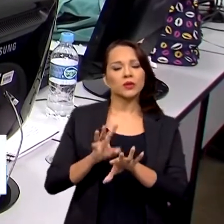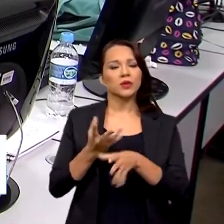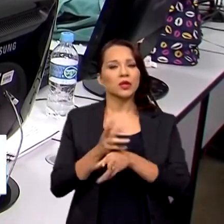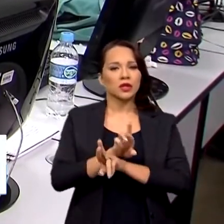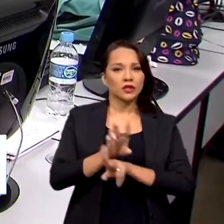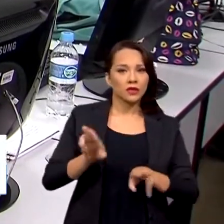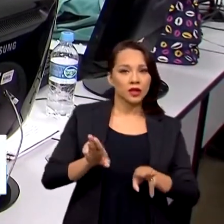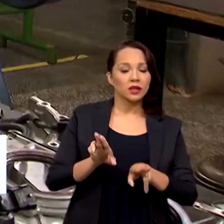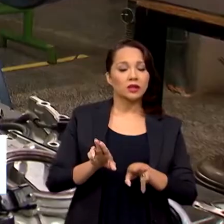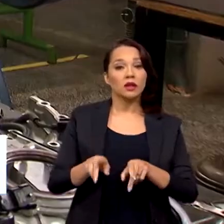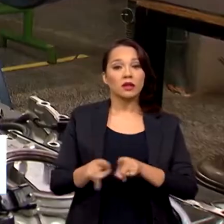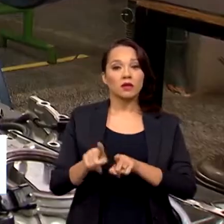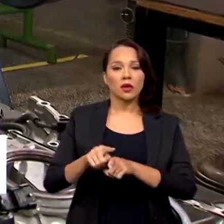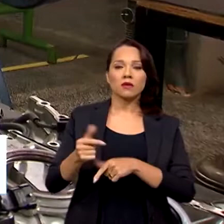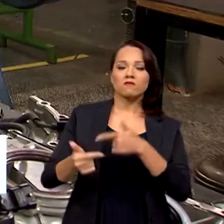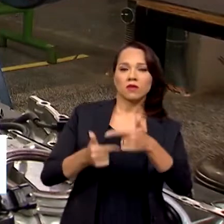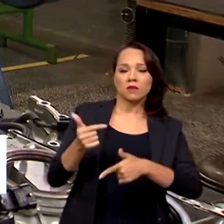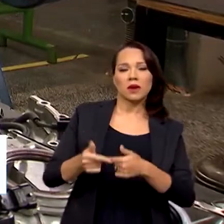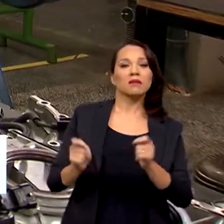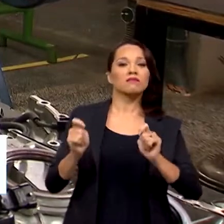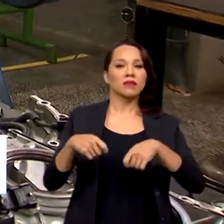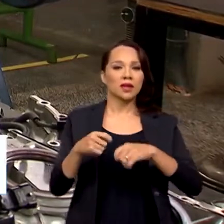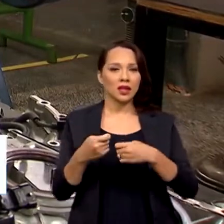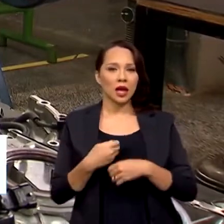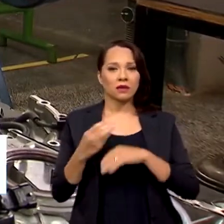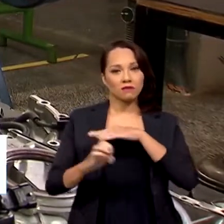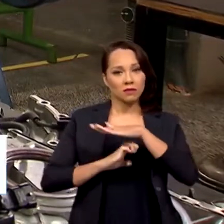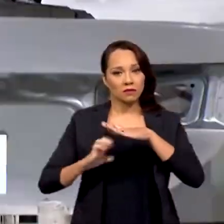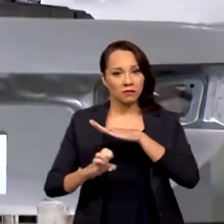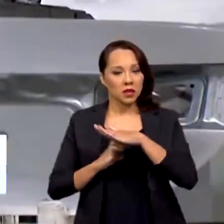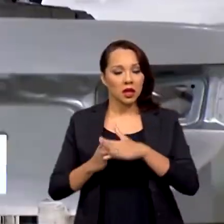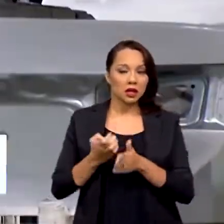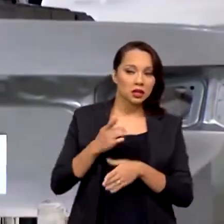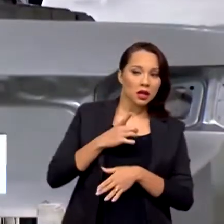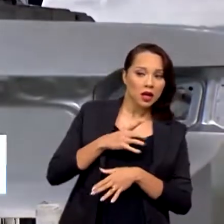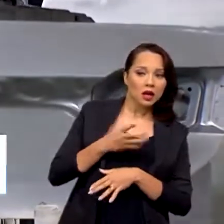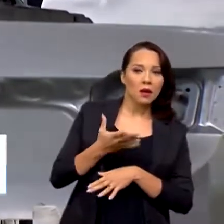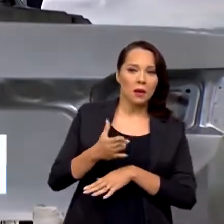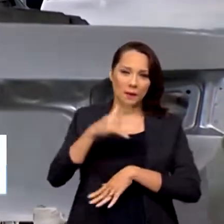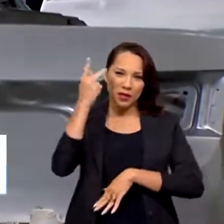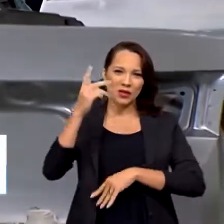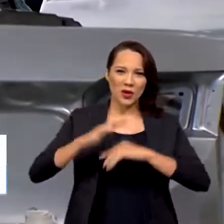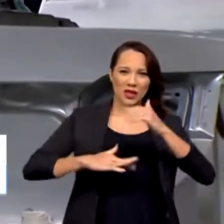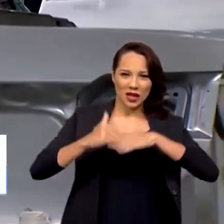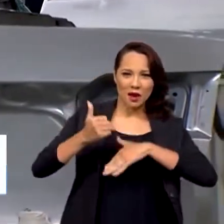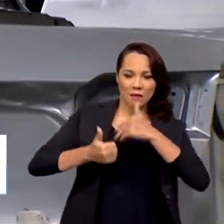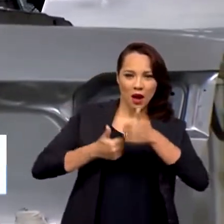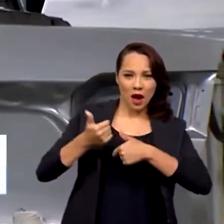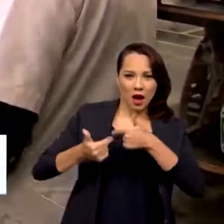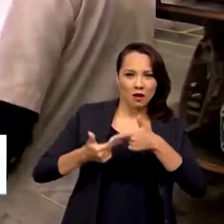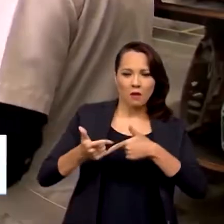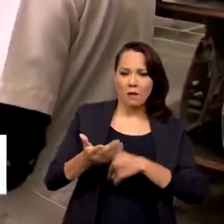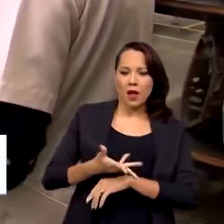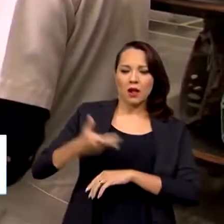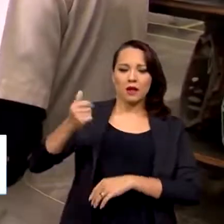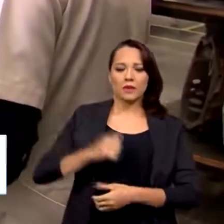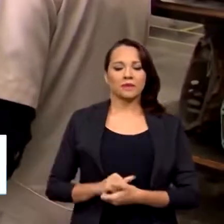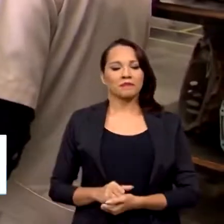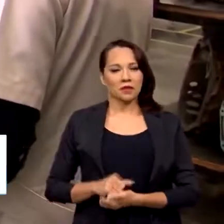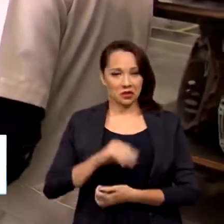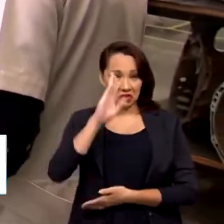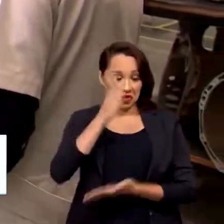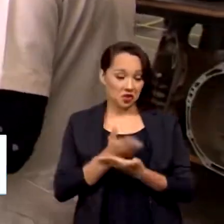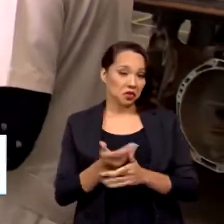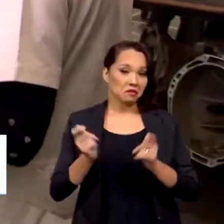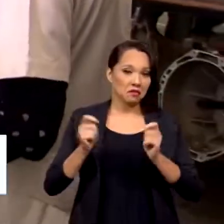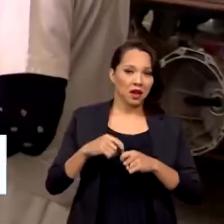educacionais, com atitudes também que venham das empresas buscando aperfeiçoar seus trabalhadores para aquilo que a empresa precisa. A gente acredita que isso pode